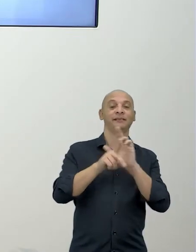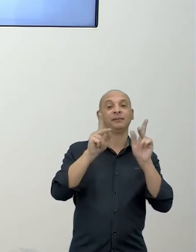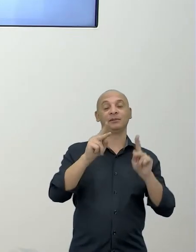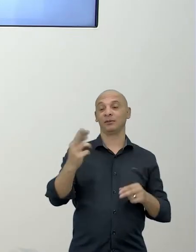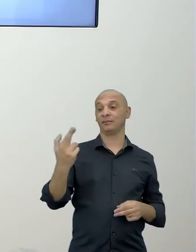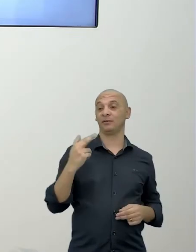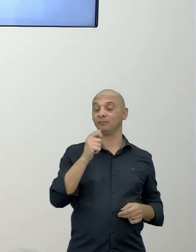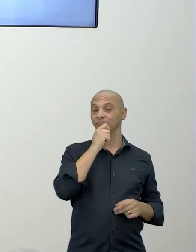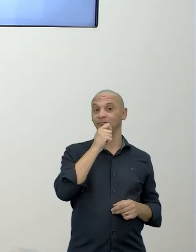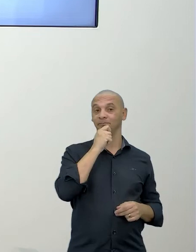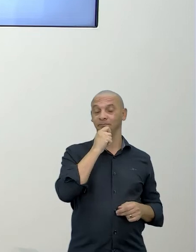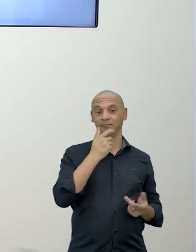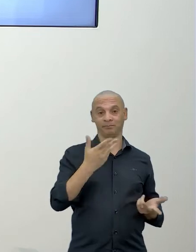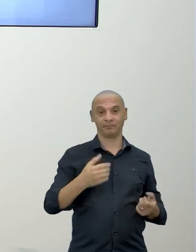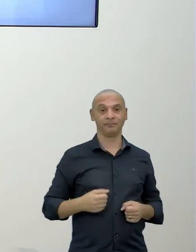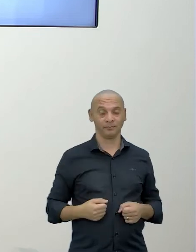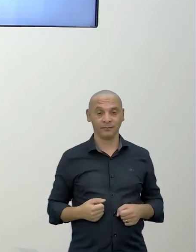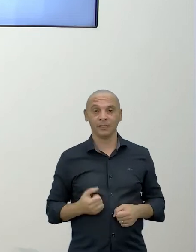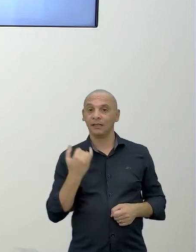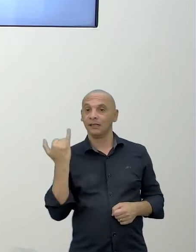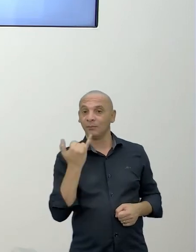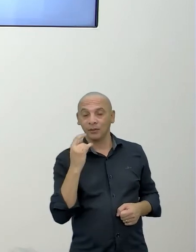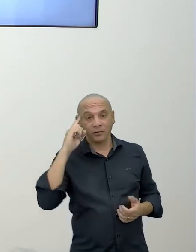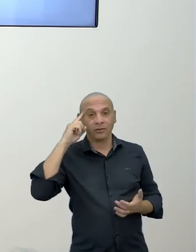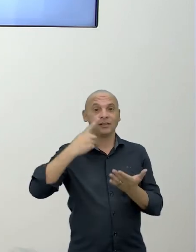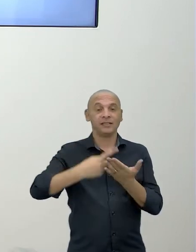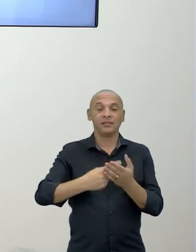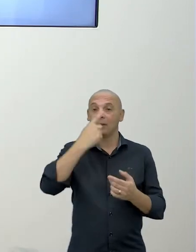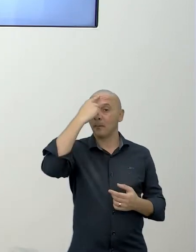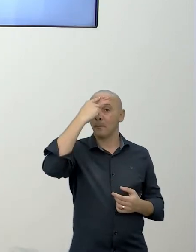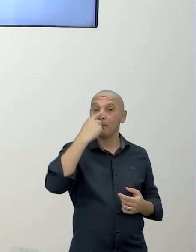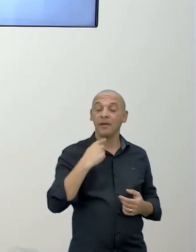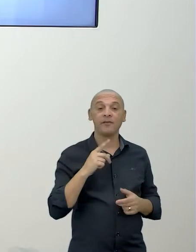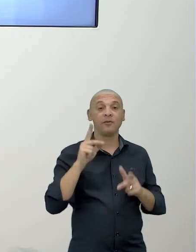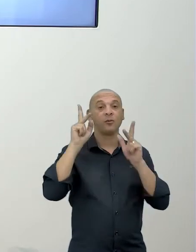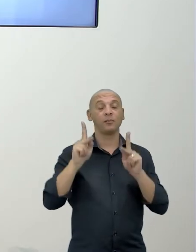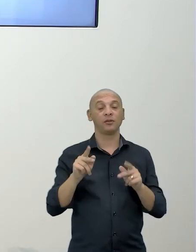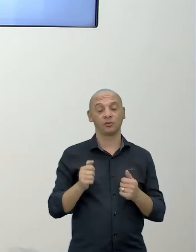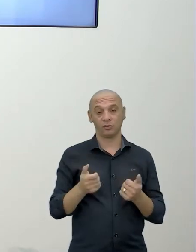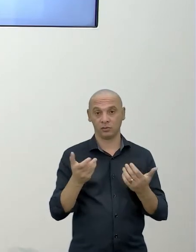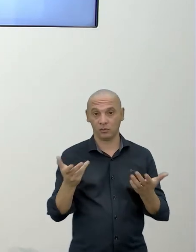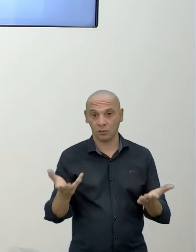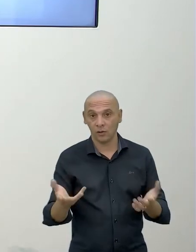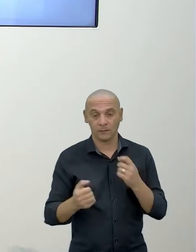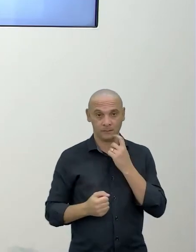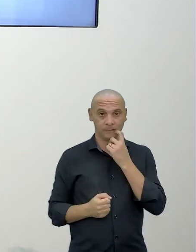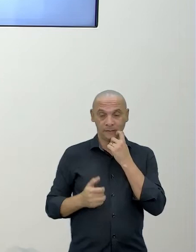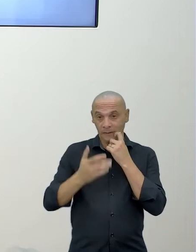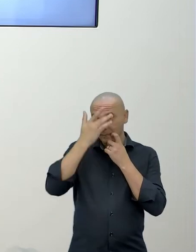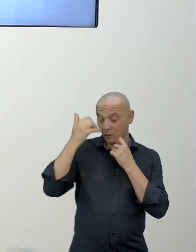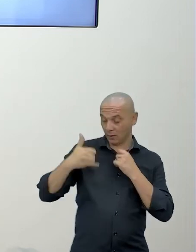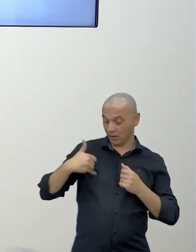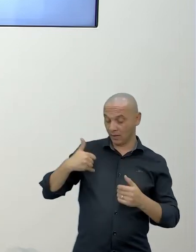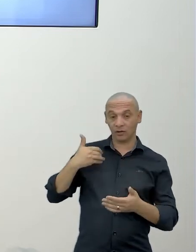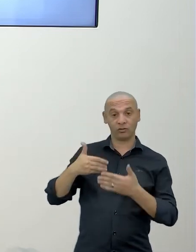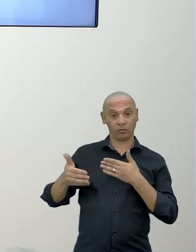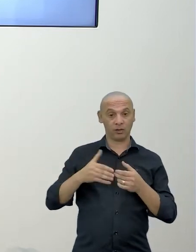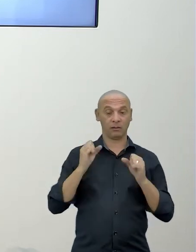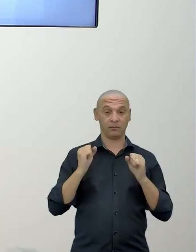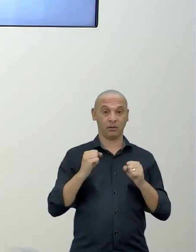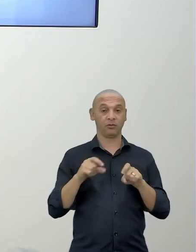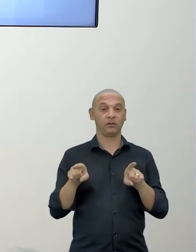você, vamos dizer assim, jogou seu tempo fora, porque você foi atrás de uma pessoa que não vai te dar a resposta do que você precisa. Então você precisa